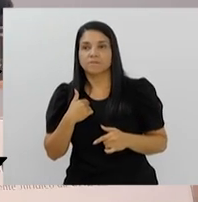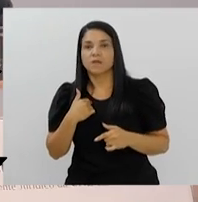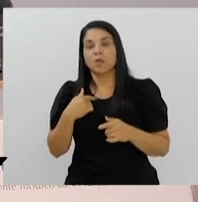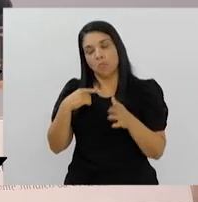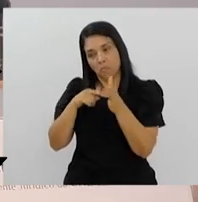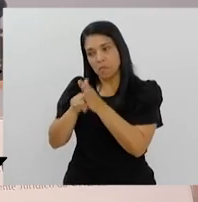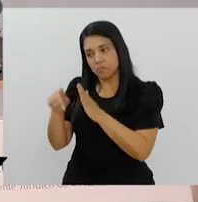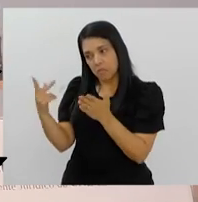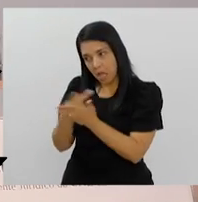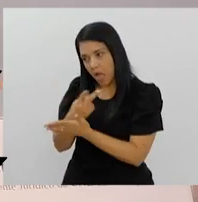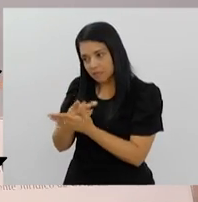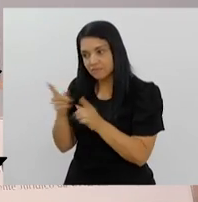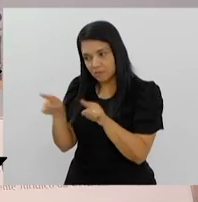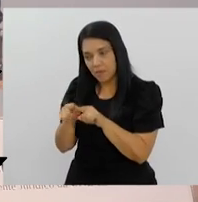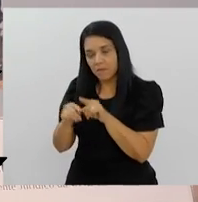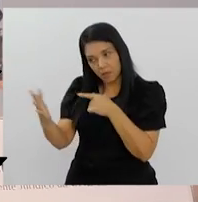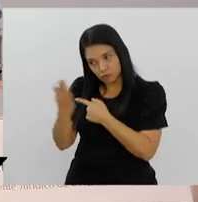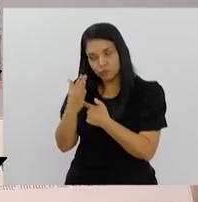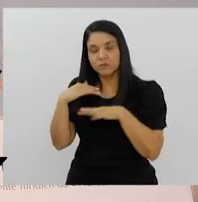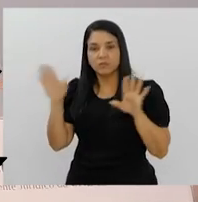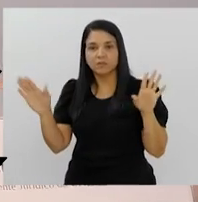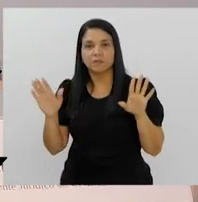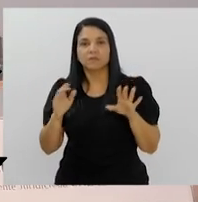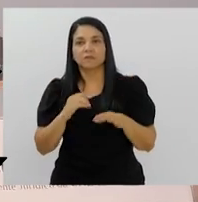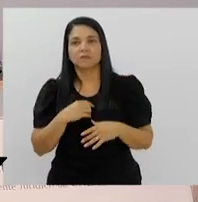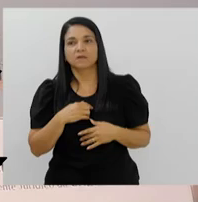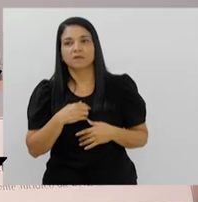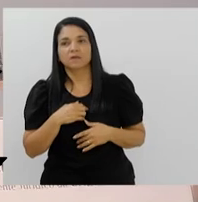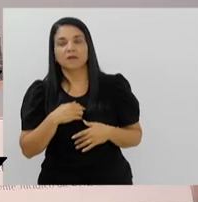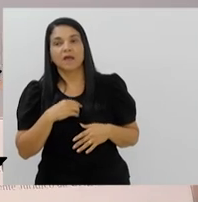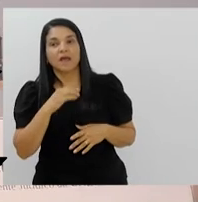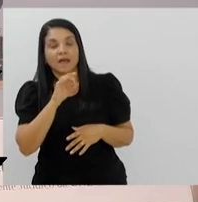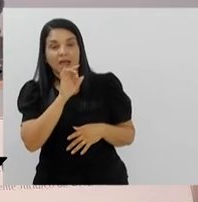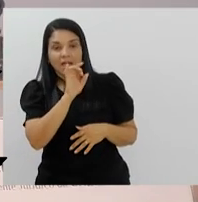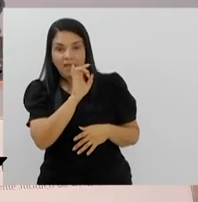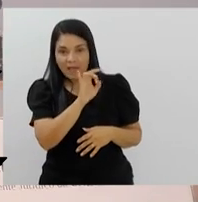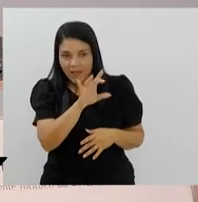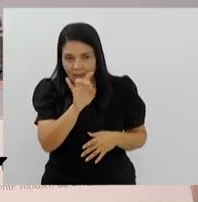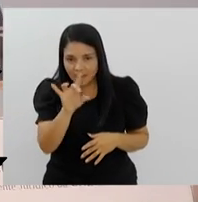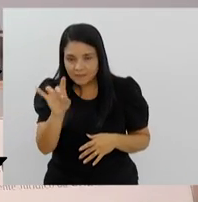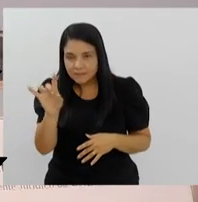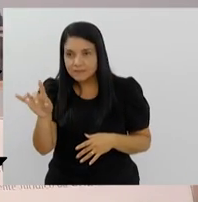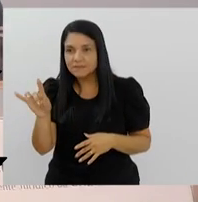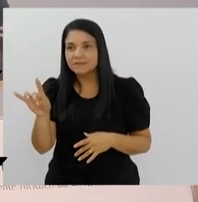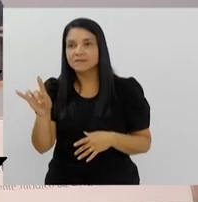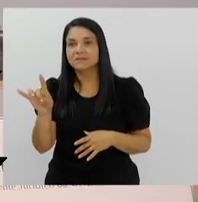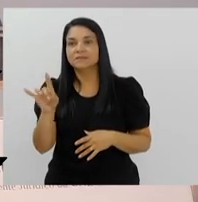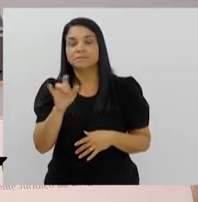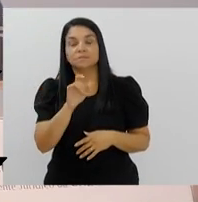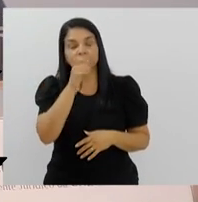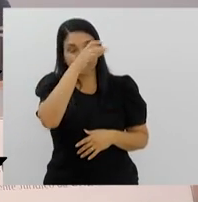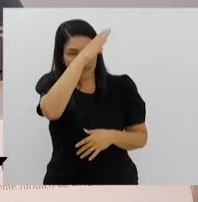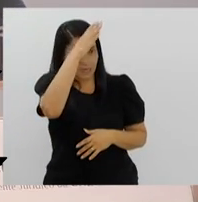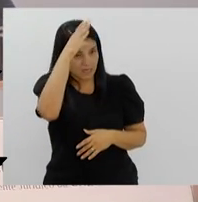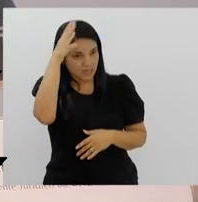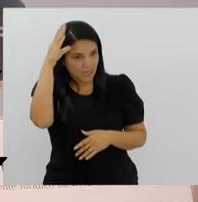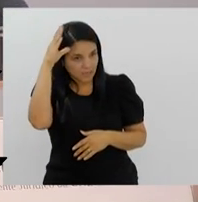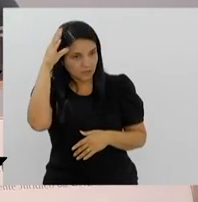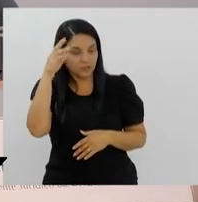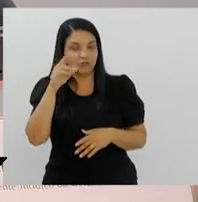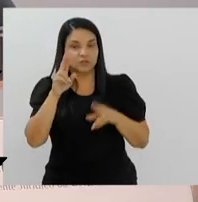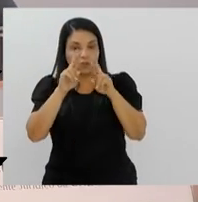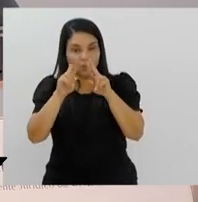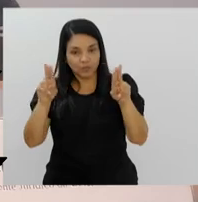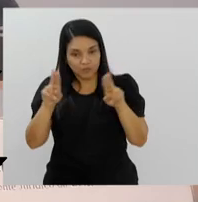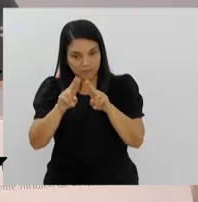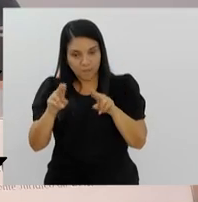errado vocês me ajudem aí na verdade é cada beneficiário beneficiário de cada Unimed solicita o seu